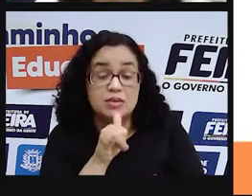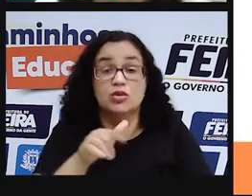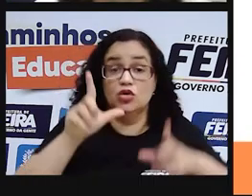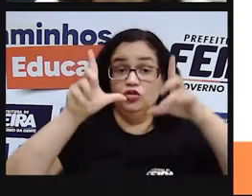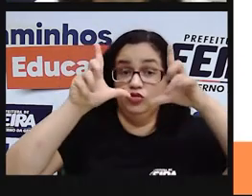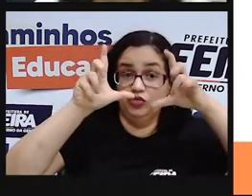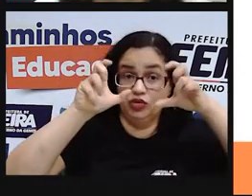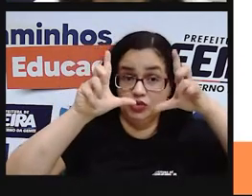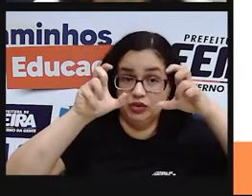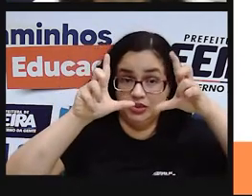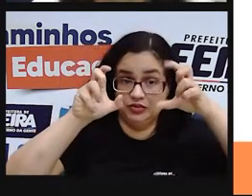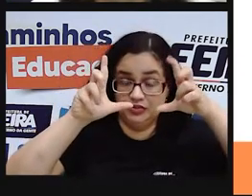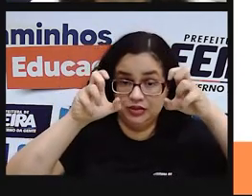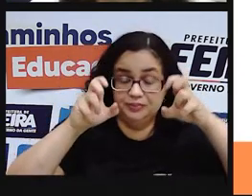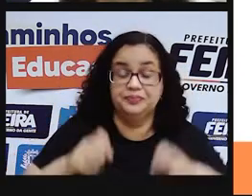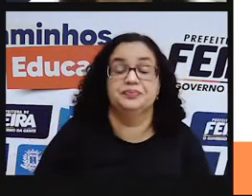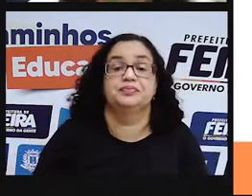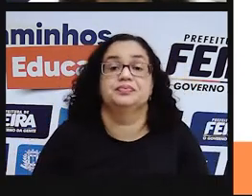são fotografias